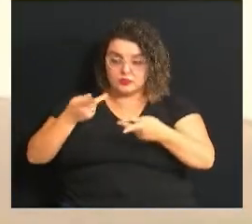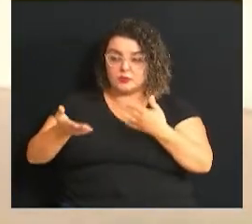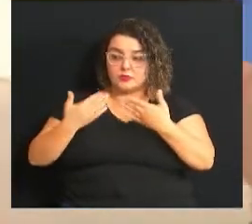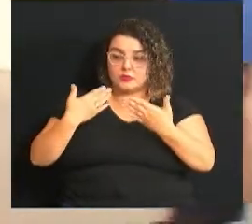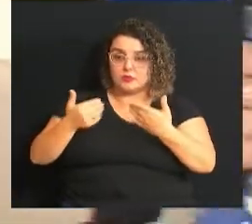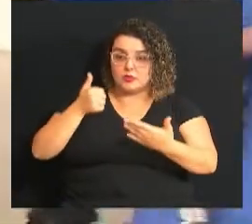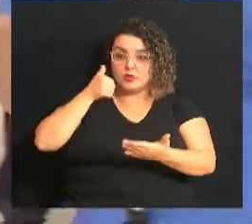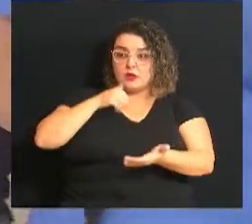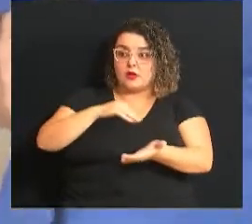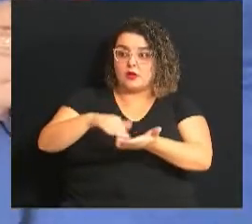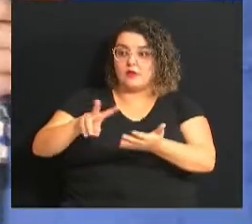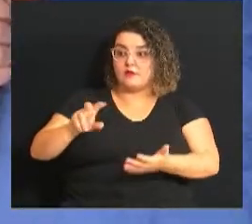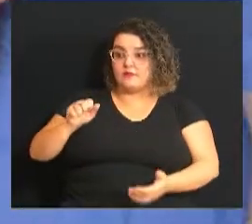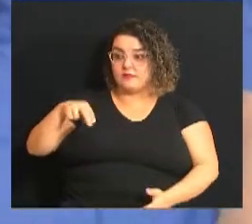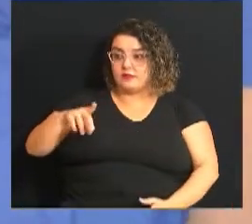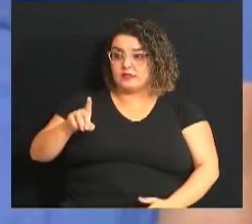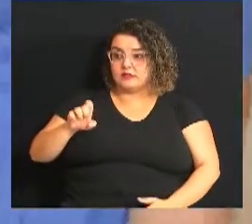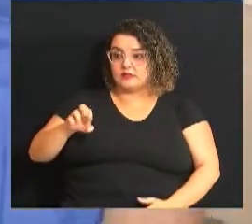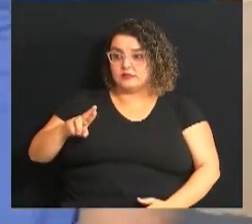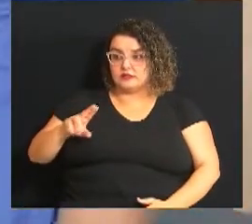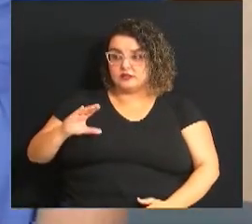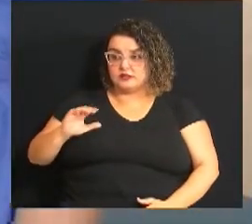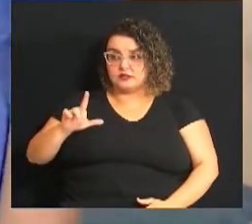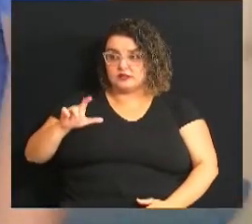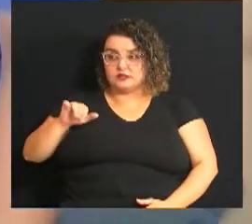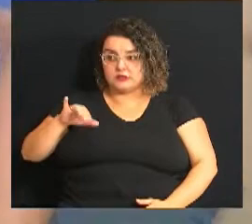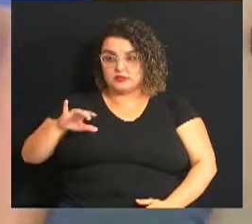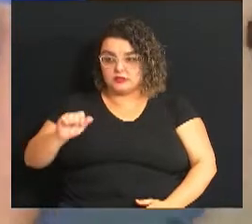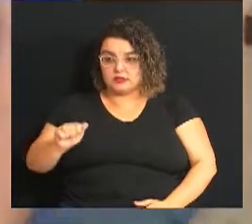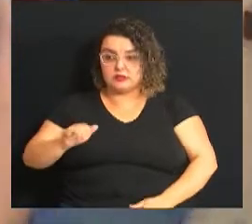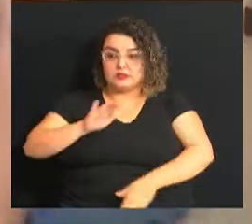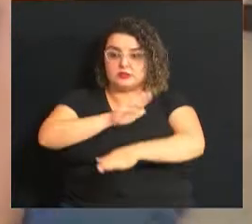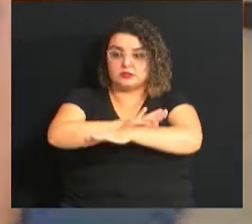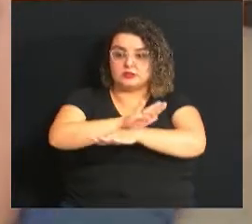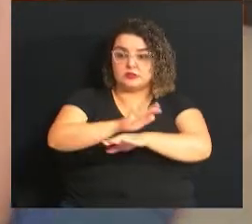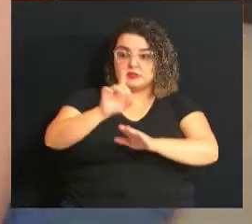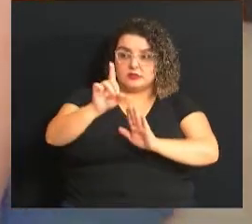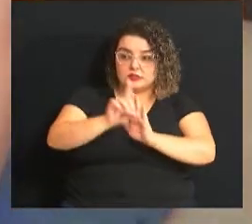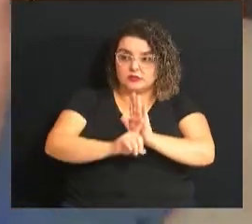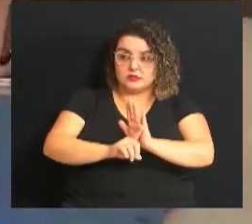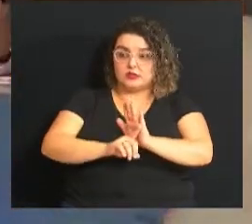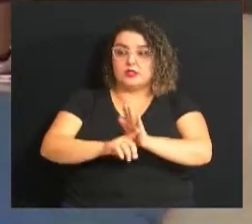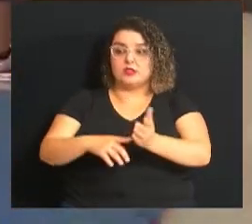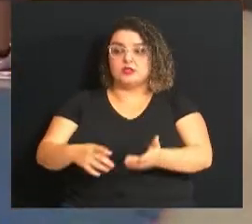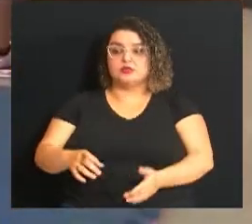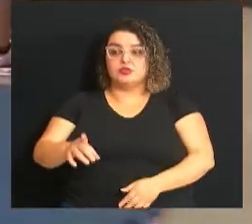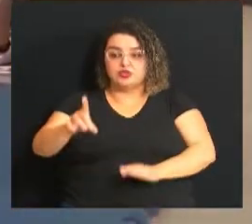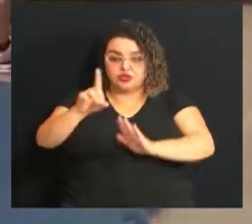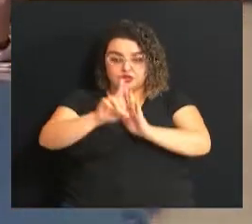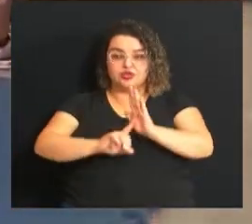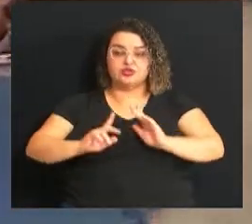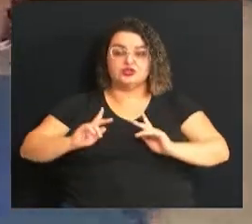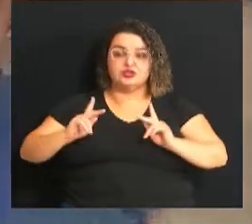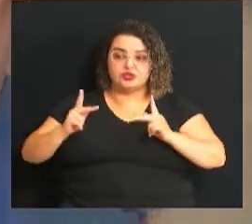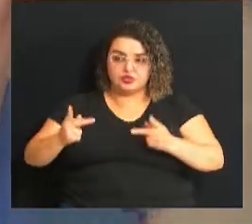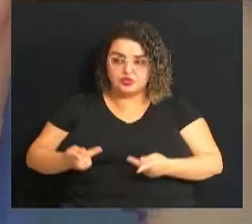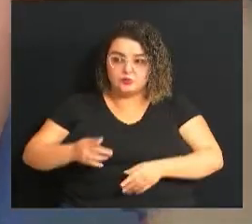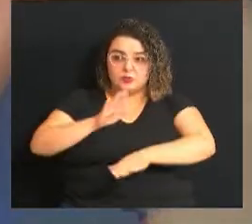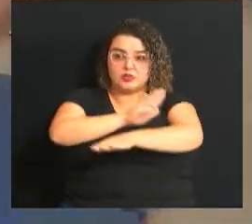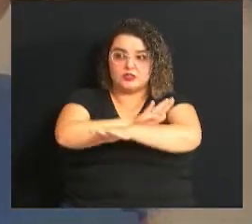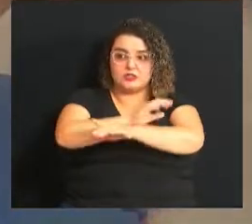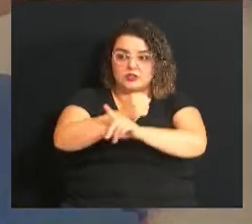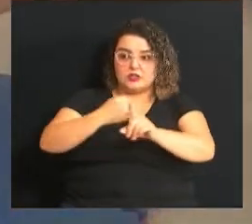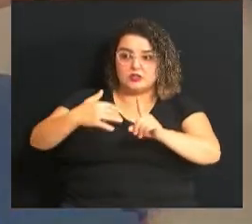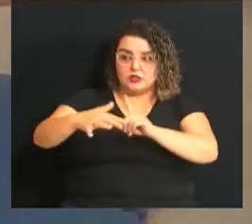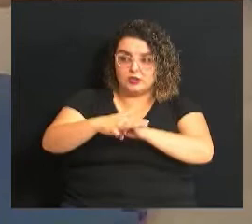Wanda Ecléa Moro, da Assistência Social, Pessoa com Deficiência e Direitos Humanos. Secretária, bem-vinda, boa tarde. Olá, boa tarde. É um prazer